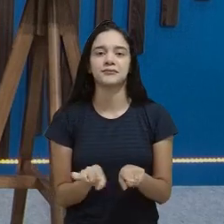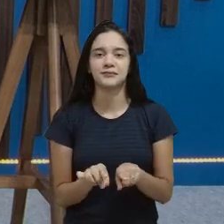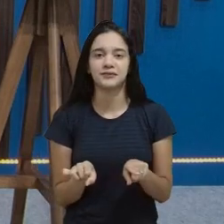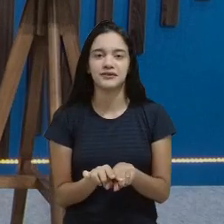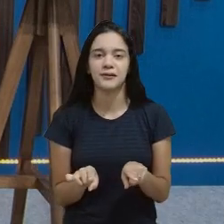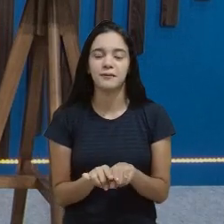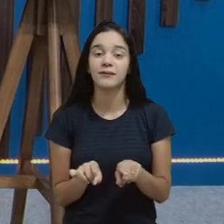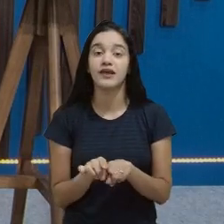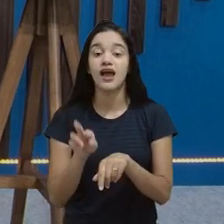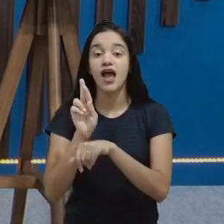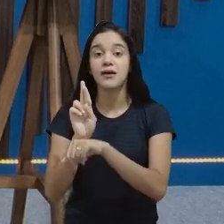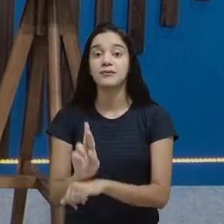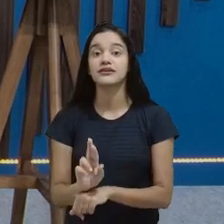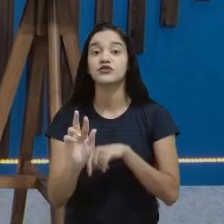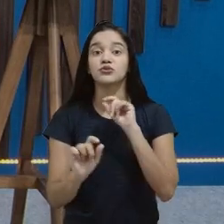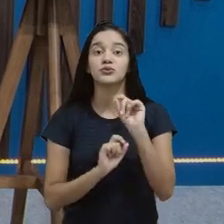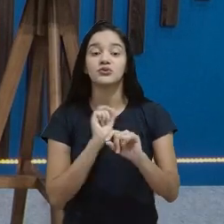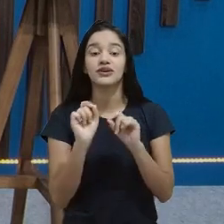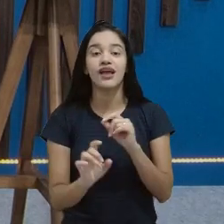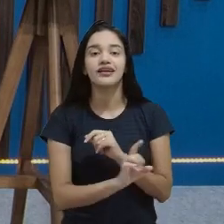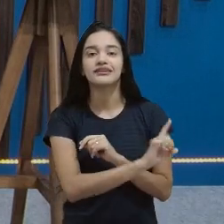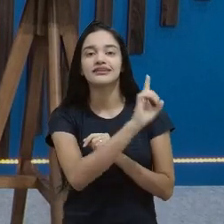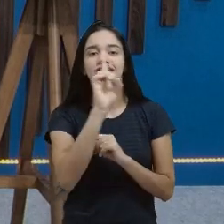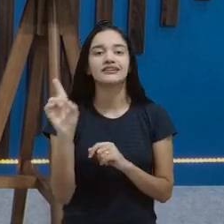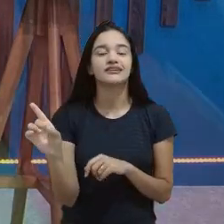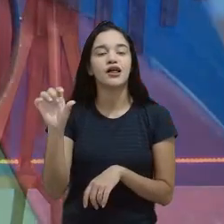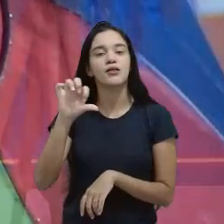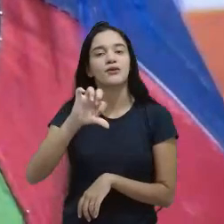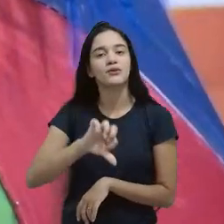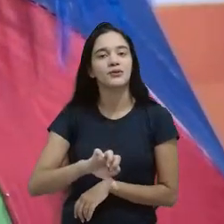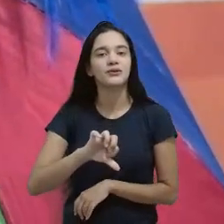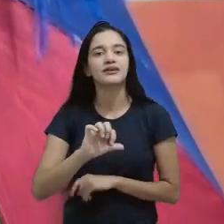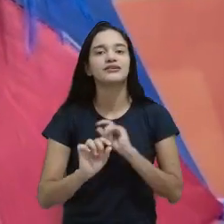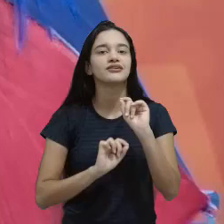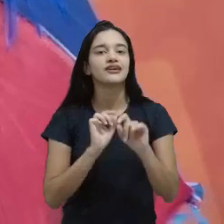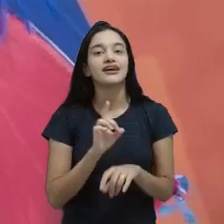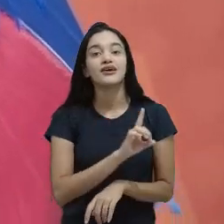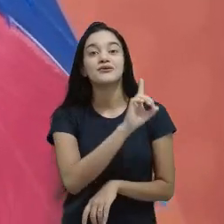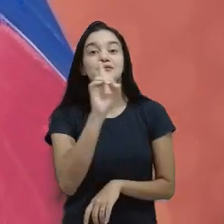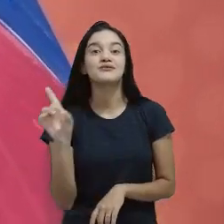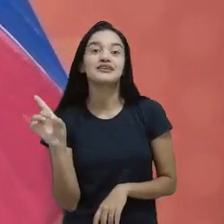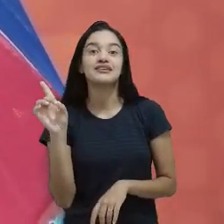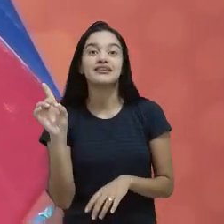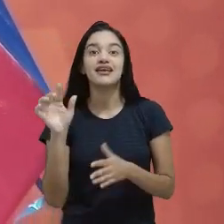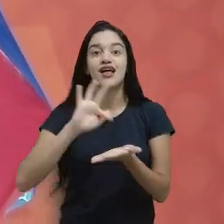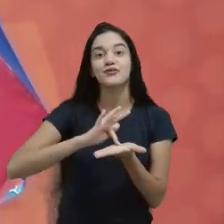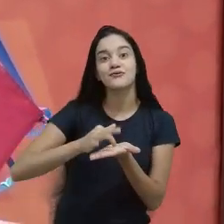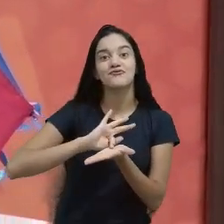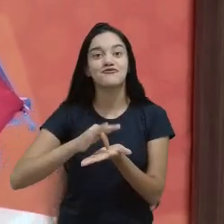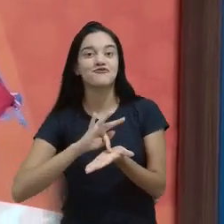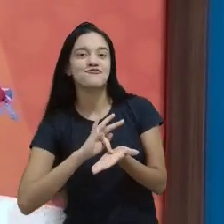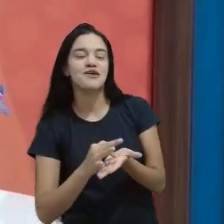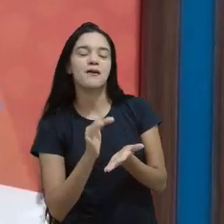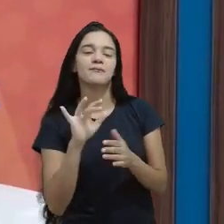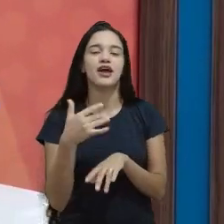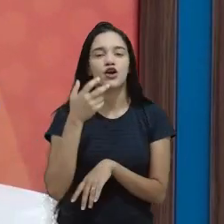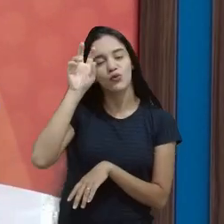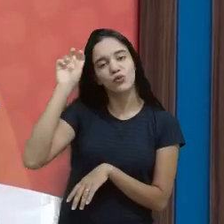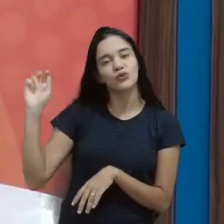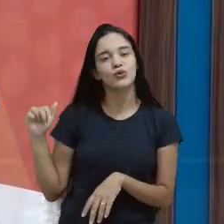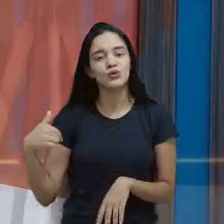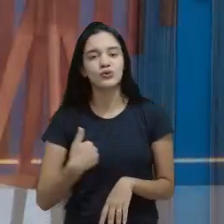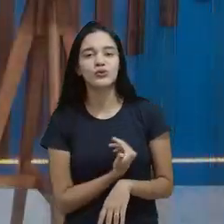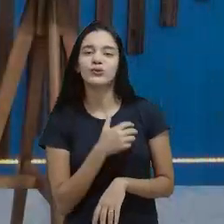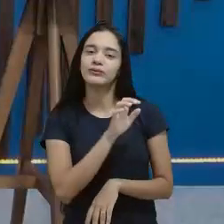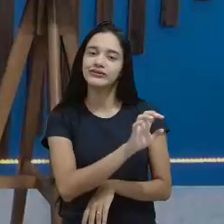é? Representando este dia 9, que é o dia do frevo. Frevo é cultura do nosso